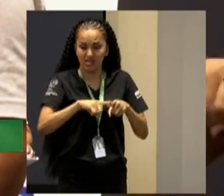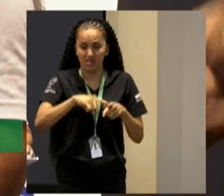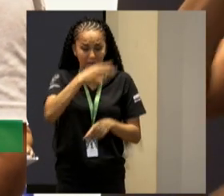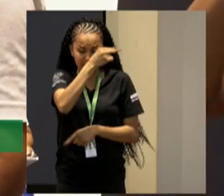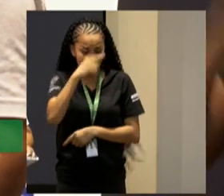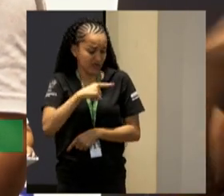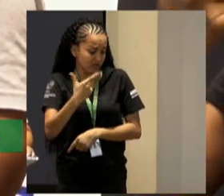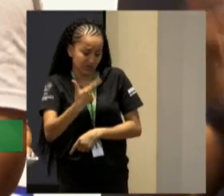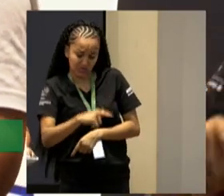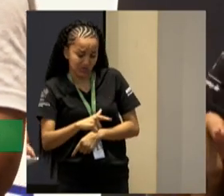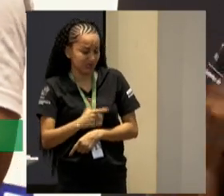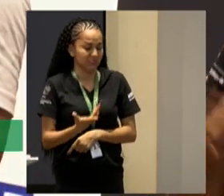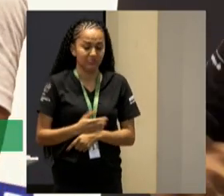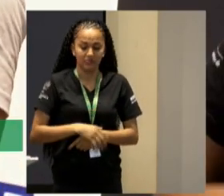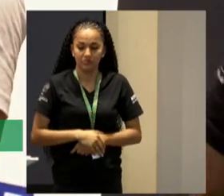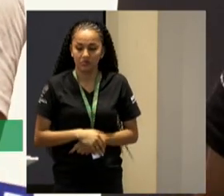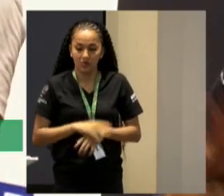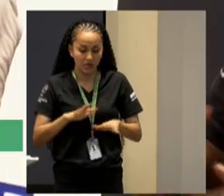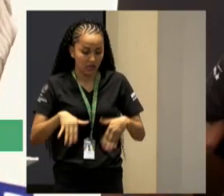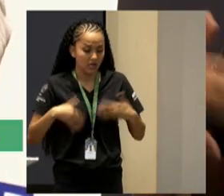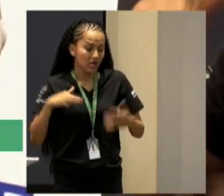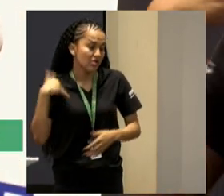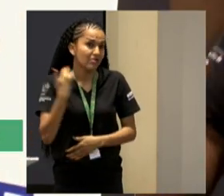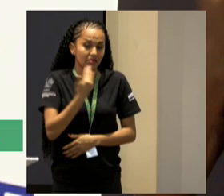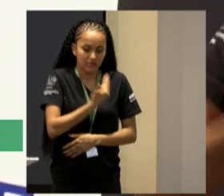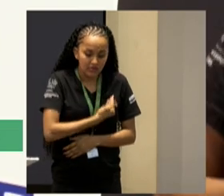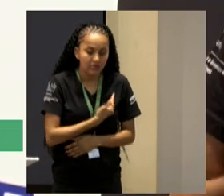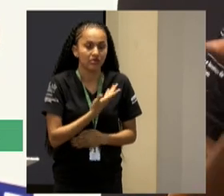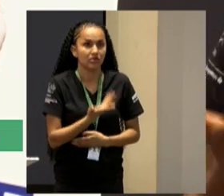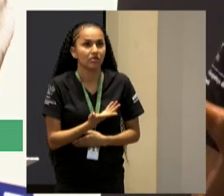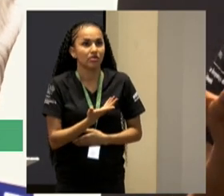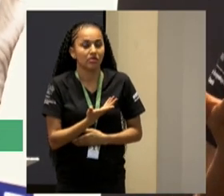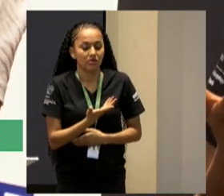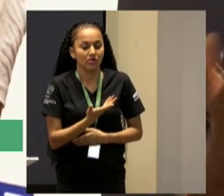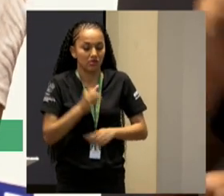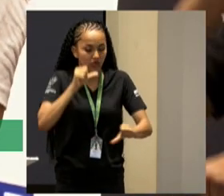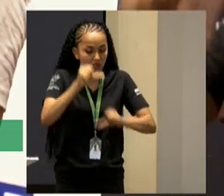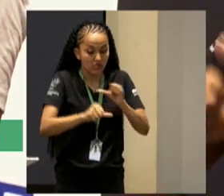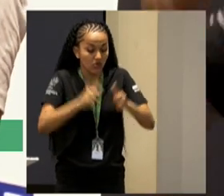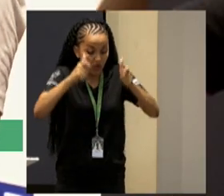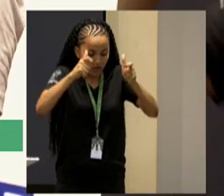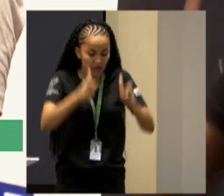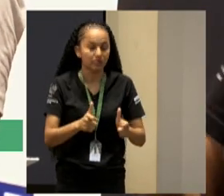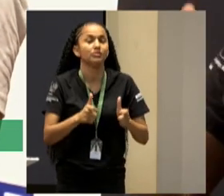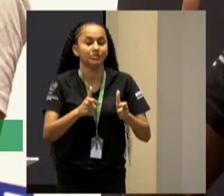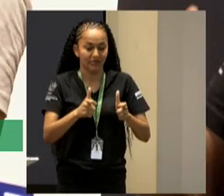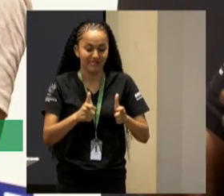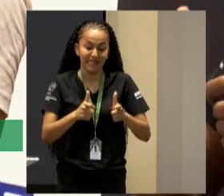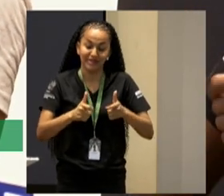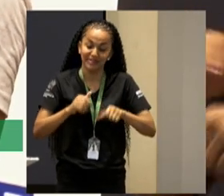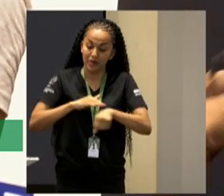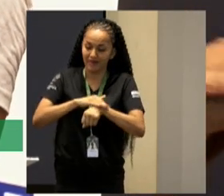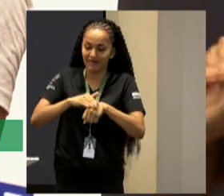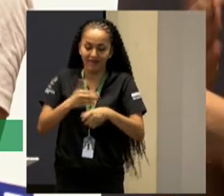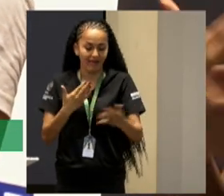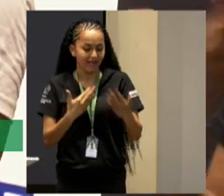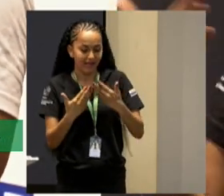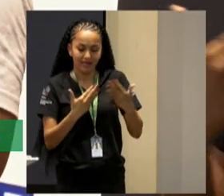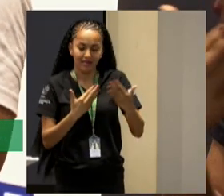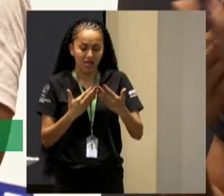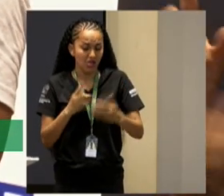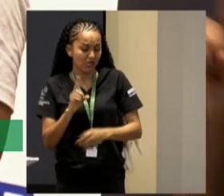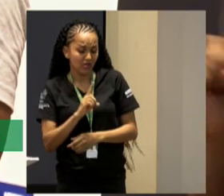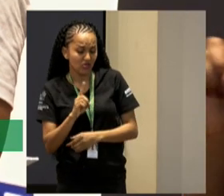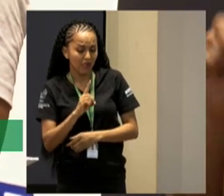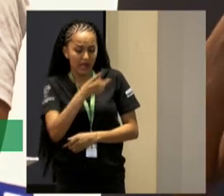A rede ainda não tinha adquirido. E nós, então, tornamos esse lugar um lugar de diálogo, de sustentação, não só